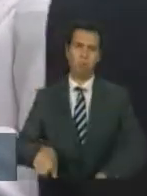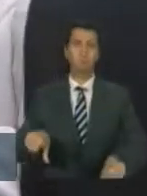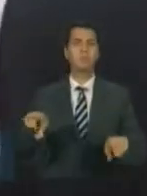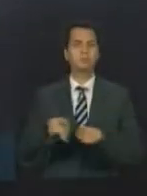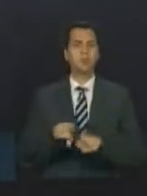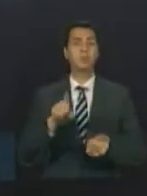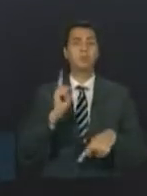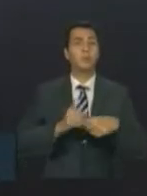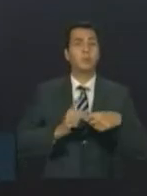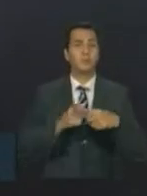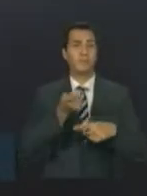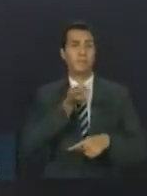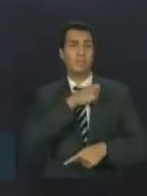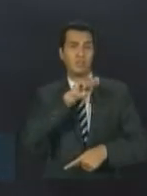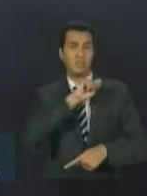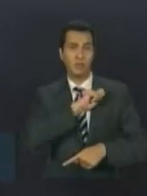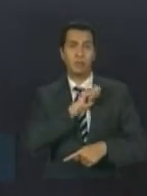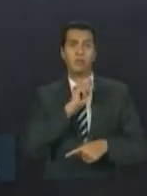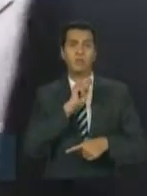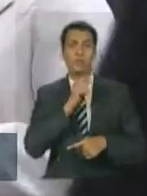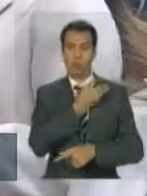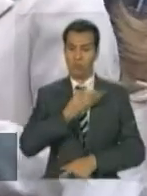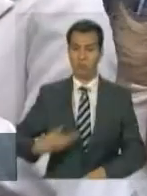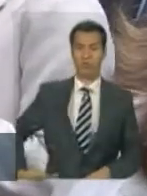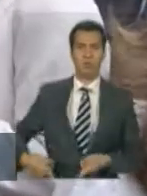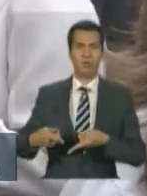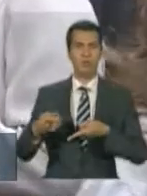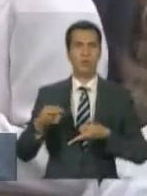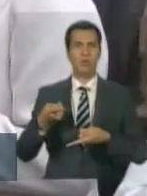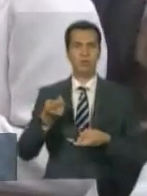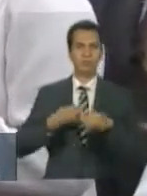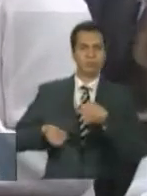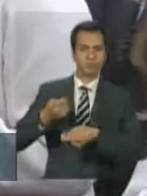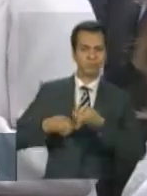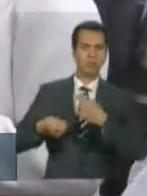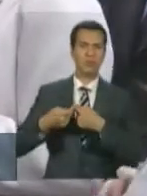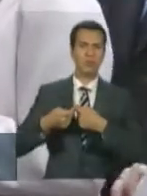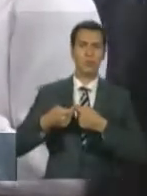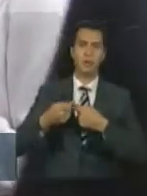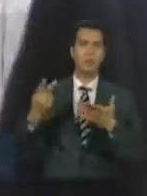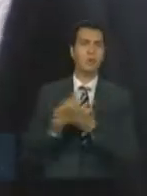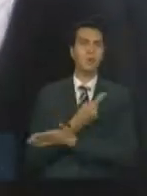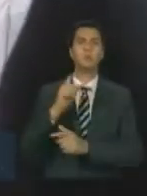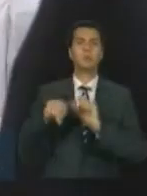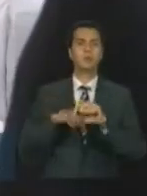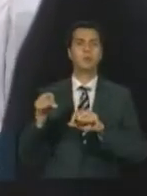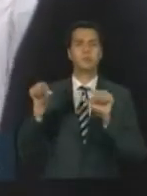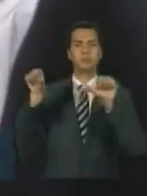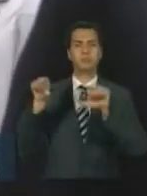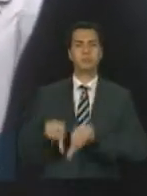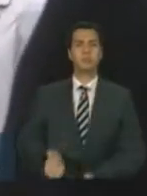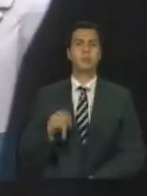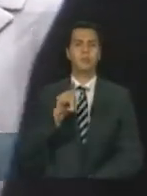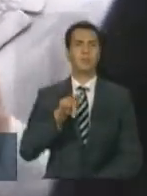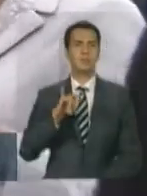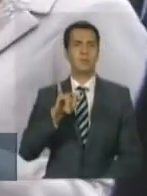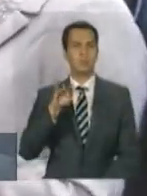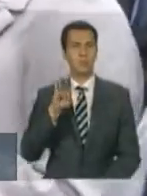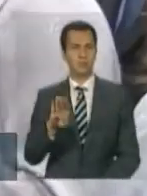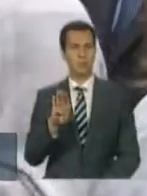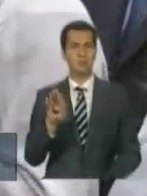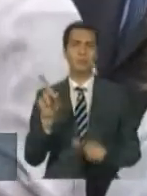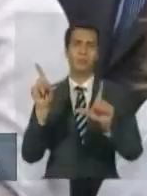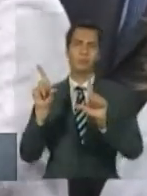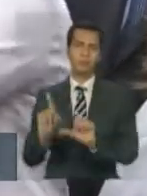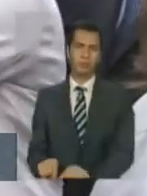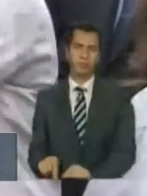o ajuste fiscal contribui, por uma razão matemática, para você reduzir o PIB e, no caso do Brasil,